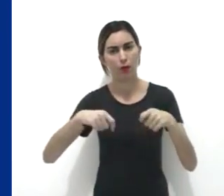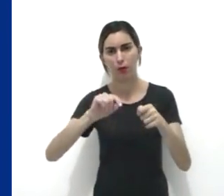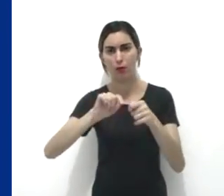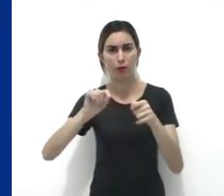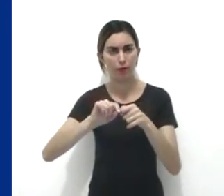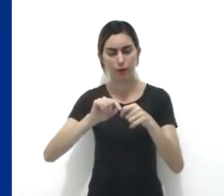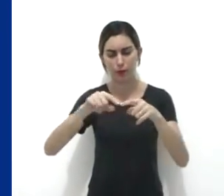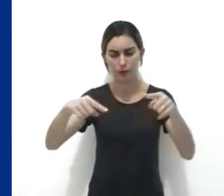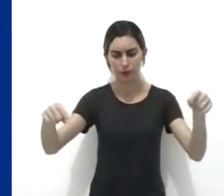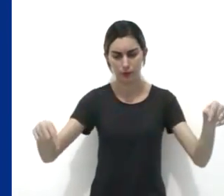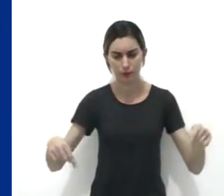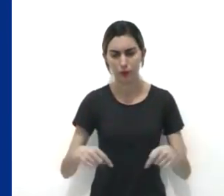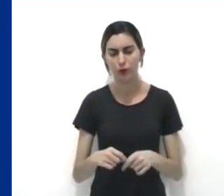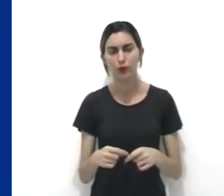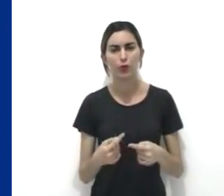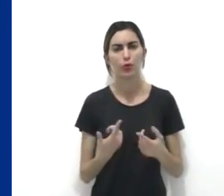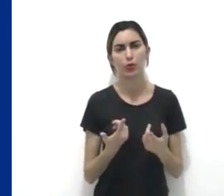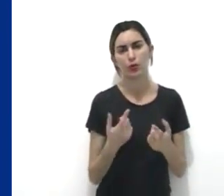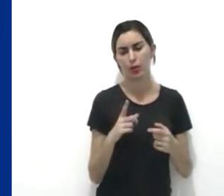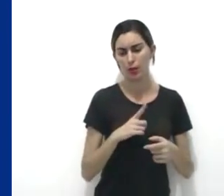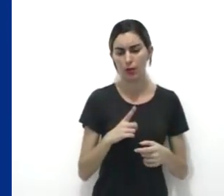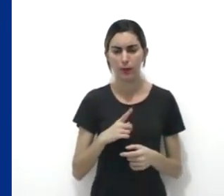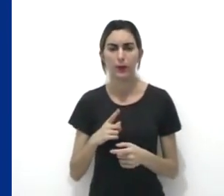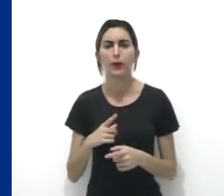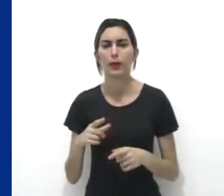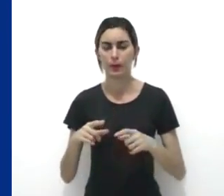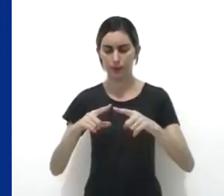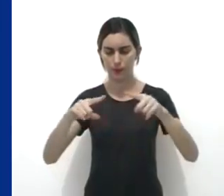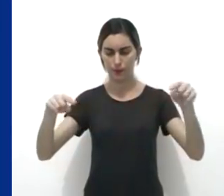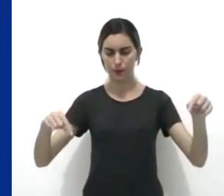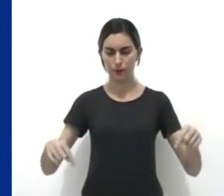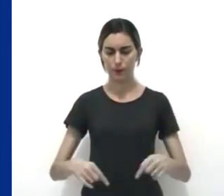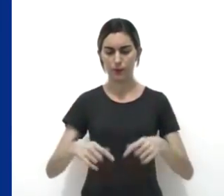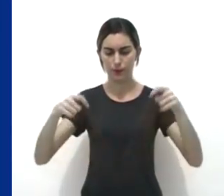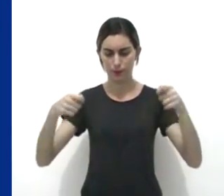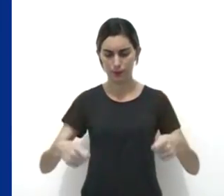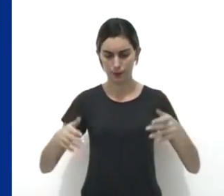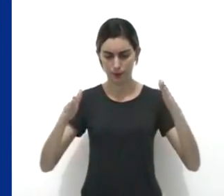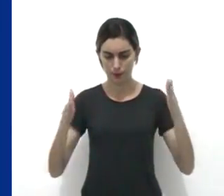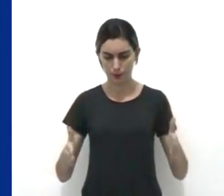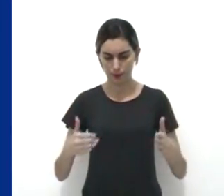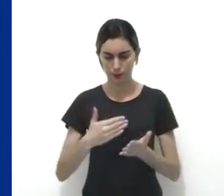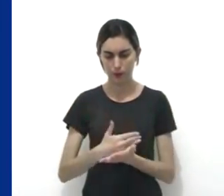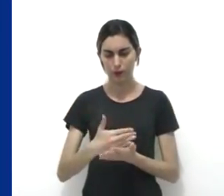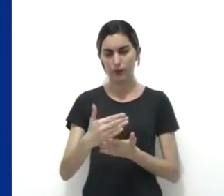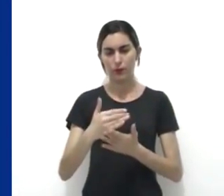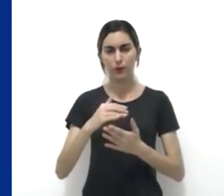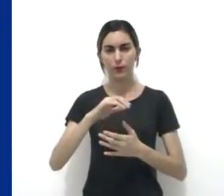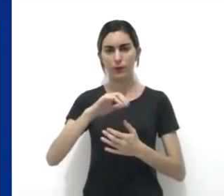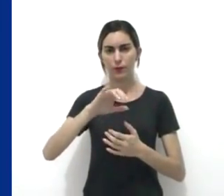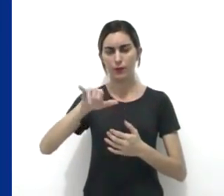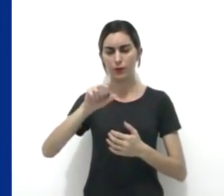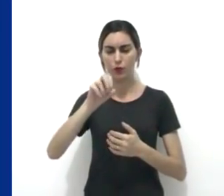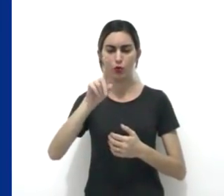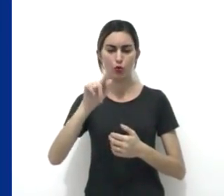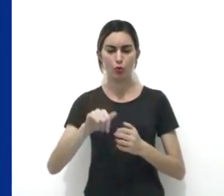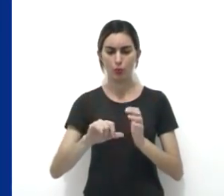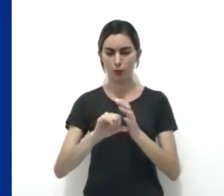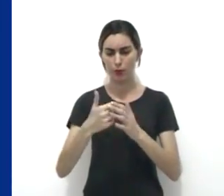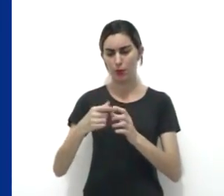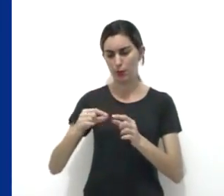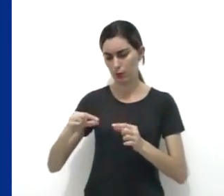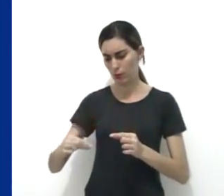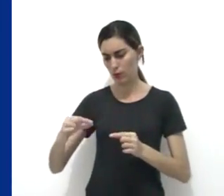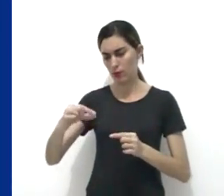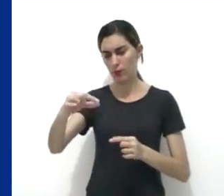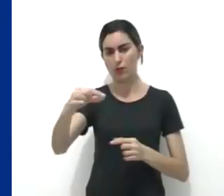é feito esse tabuleiro. Contudo, existe uma posição correta do tabuleiro para início do jogo, onde o primeiro quadrado do